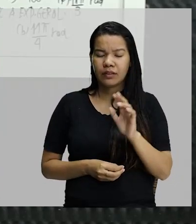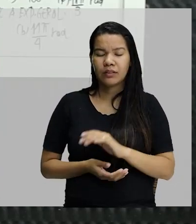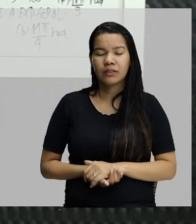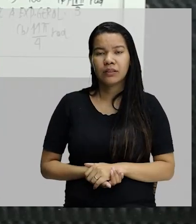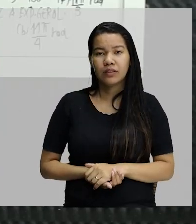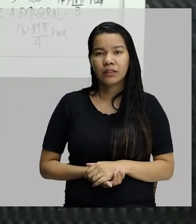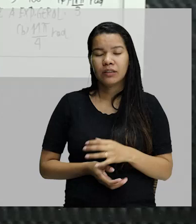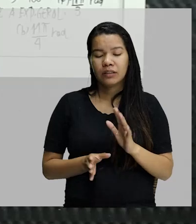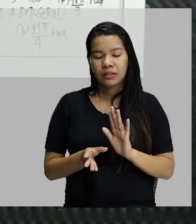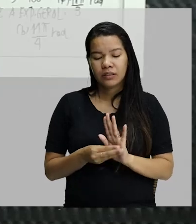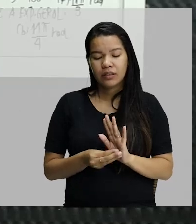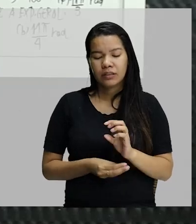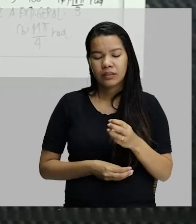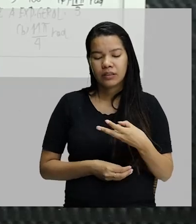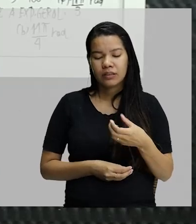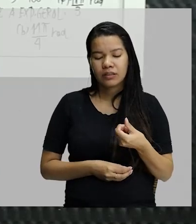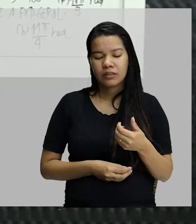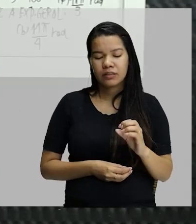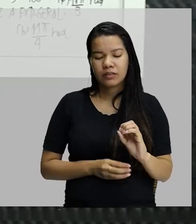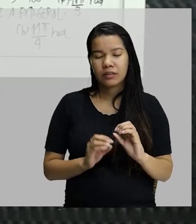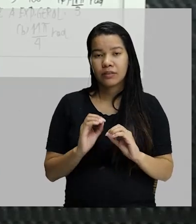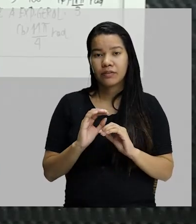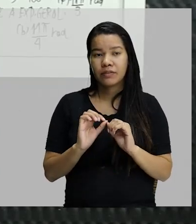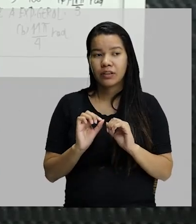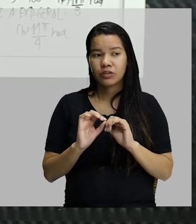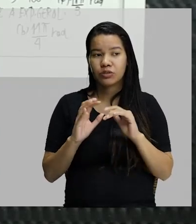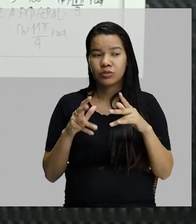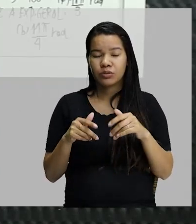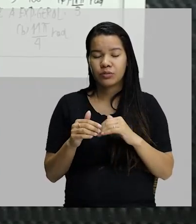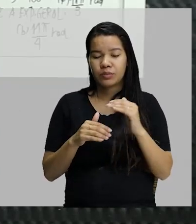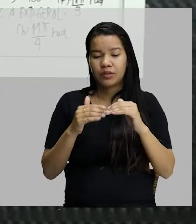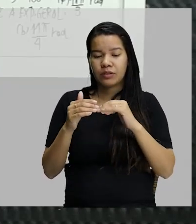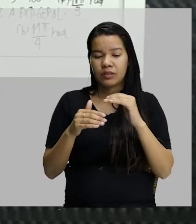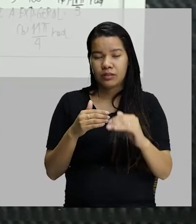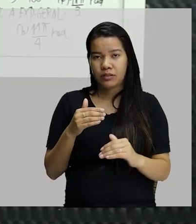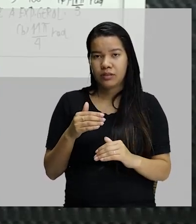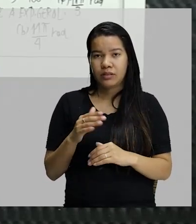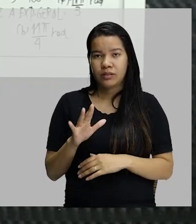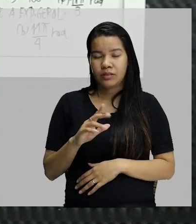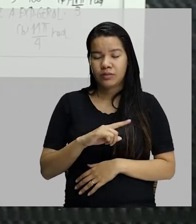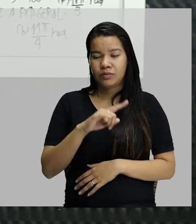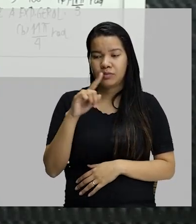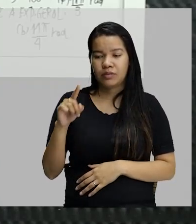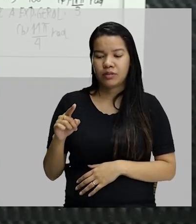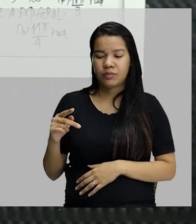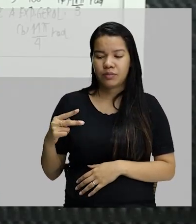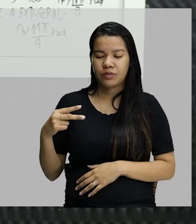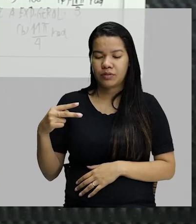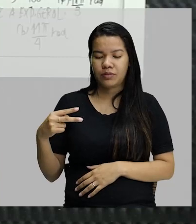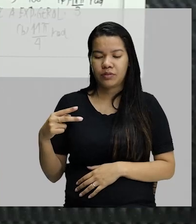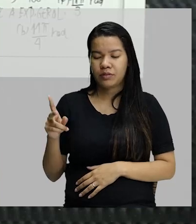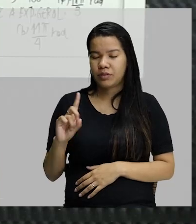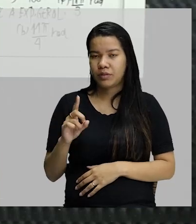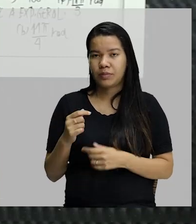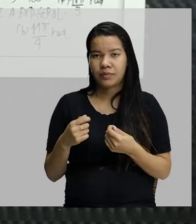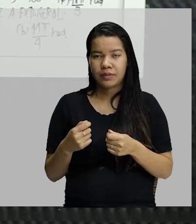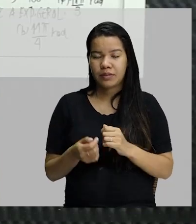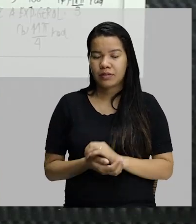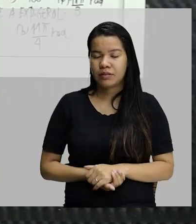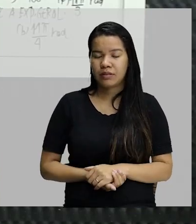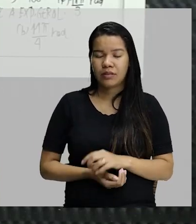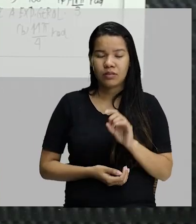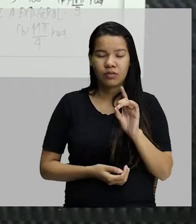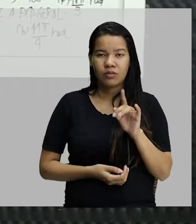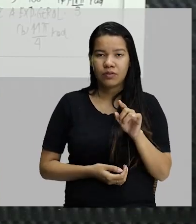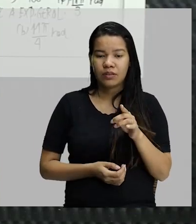acrescenta 360, faz esse procedimento aqui. Tá? No caso do arco positivo, não precisa.